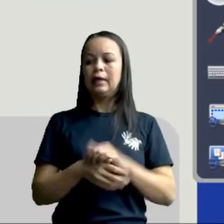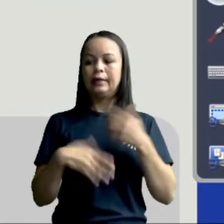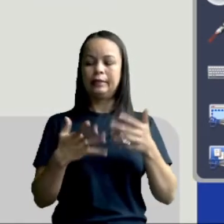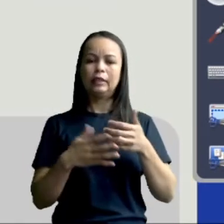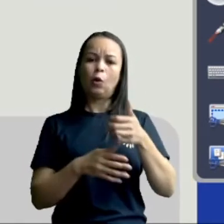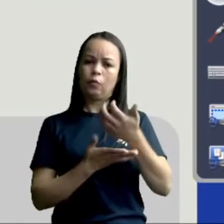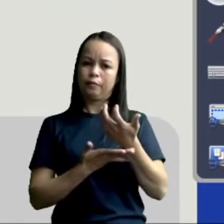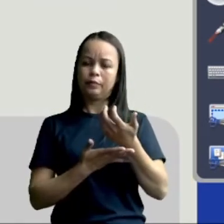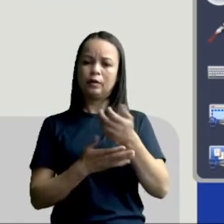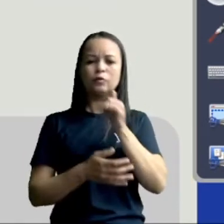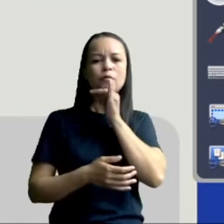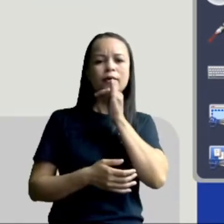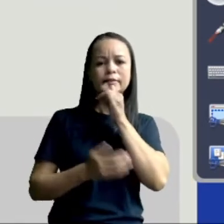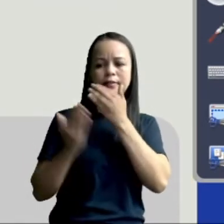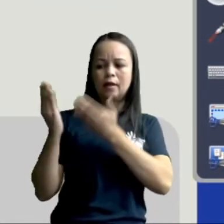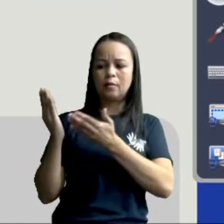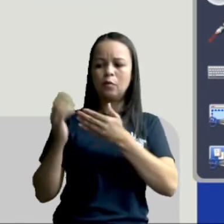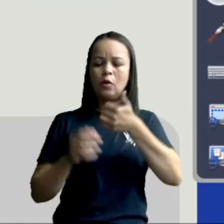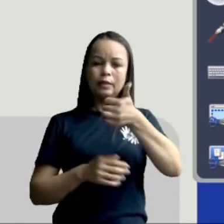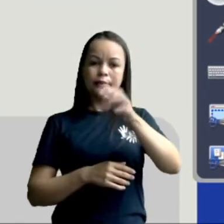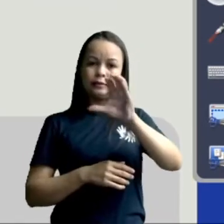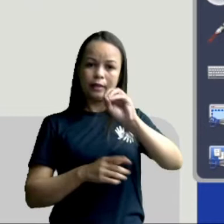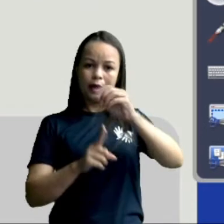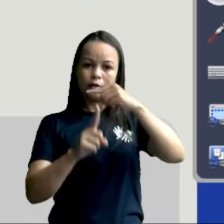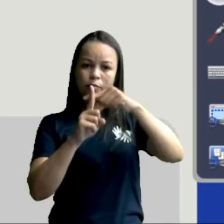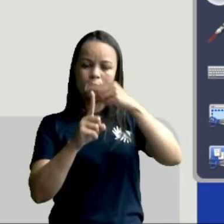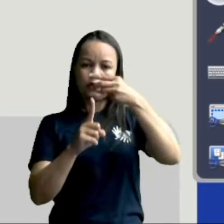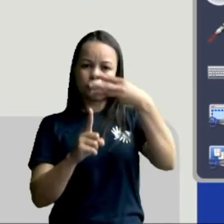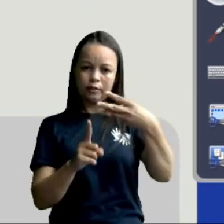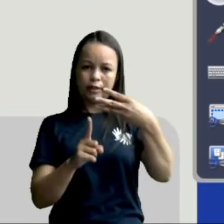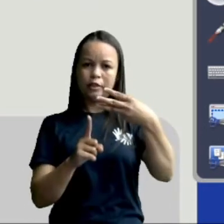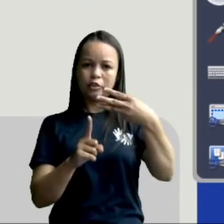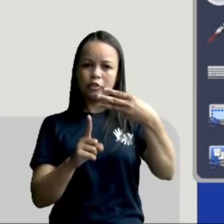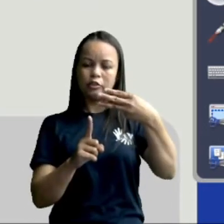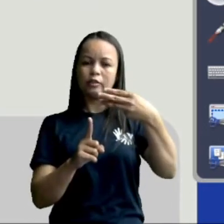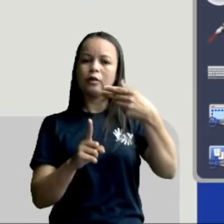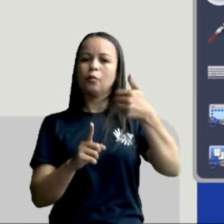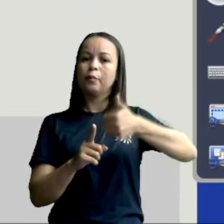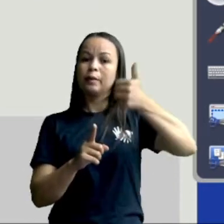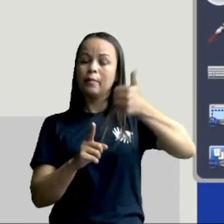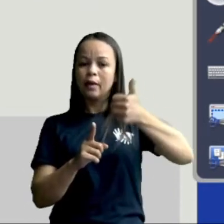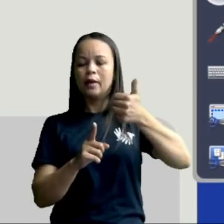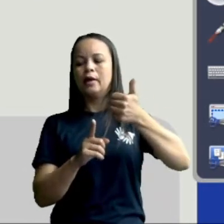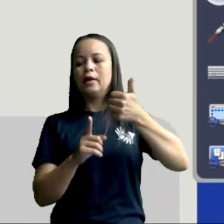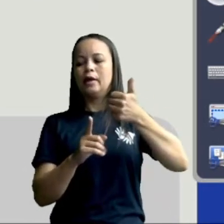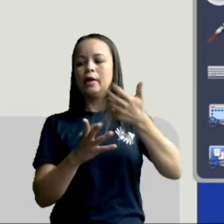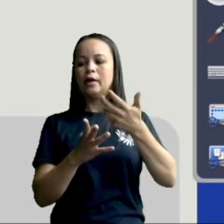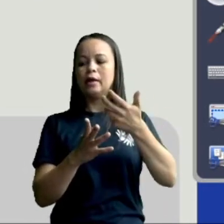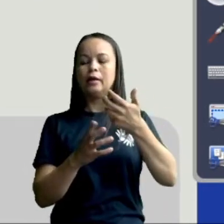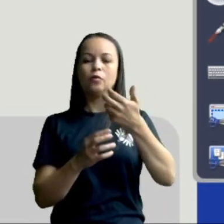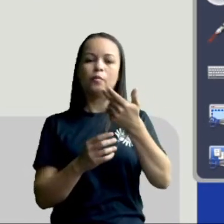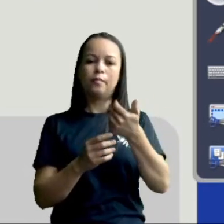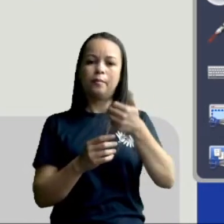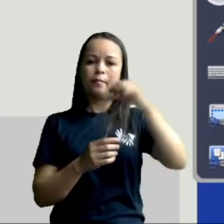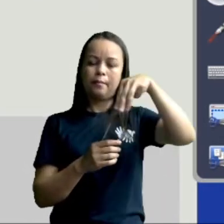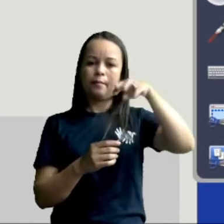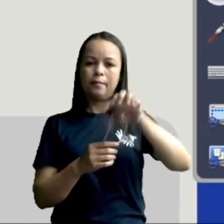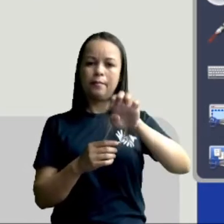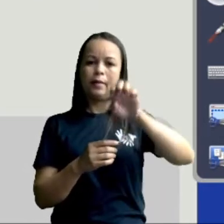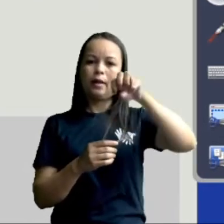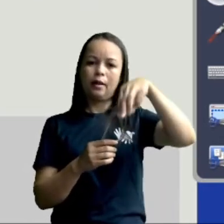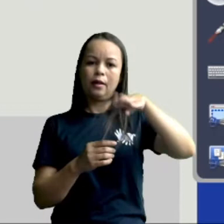aqui, nesse exemplo, o 10 mais 3 está no primeiro membro. Nós sabemos que 10 mais 3